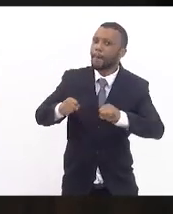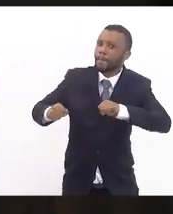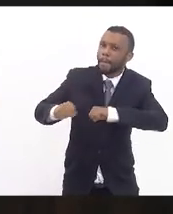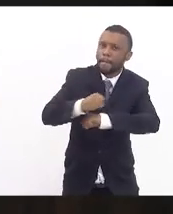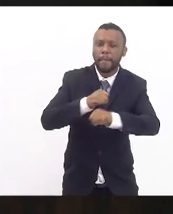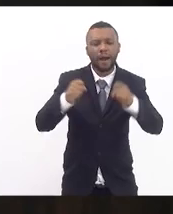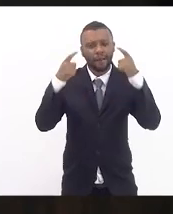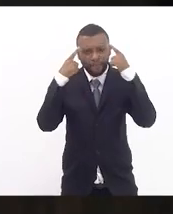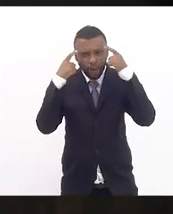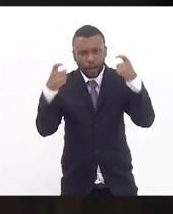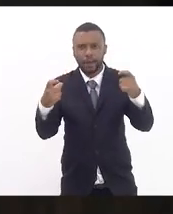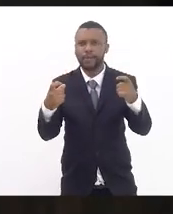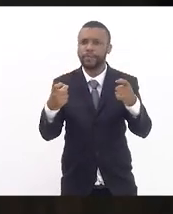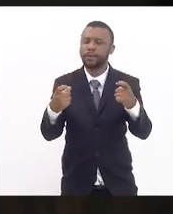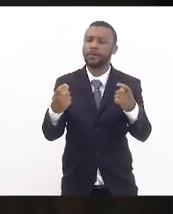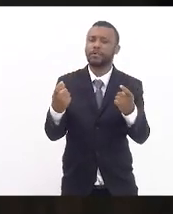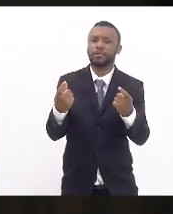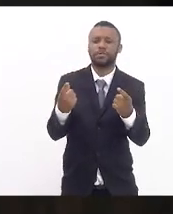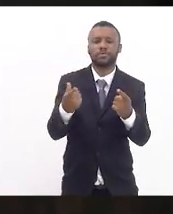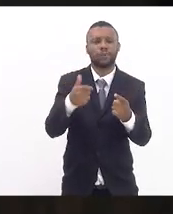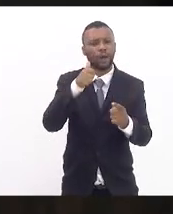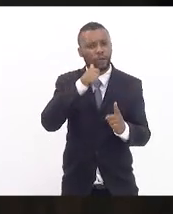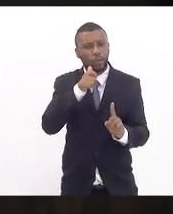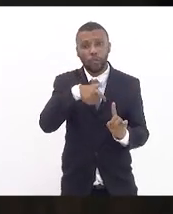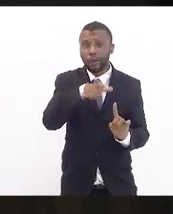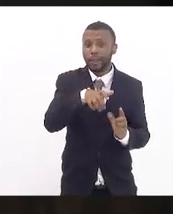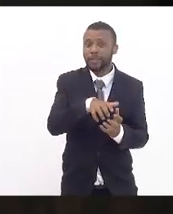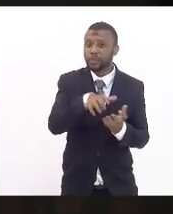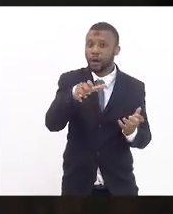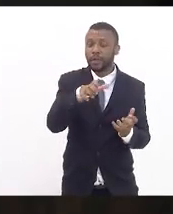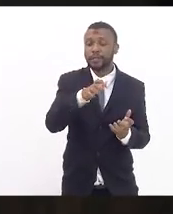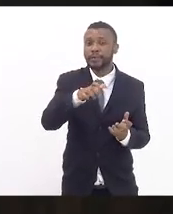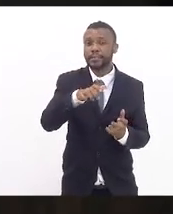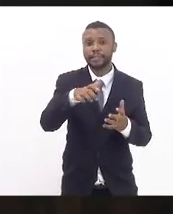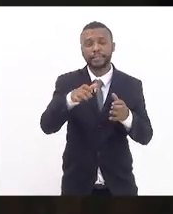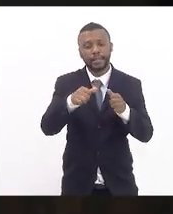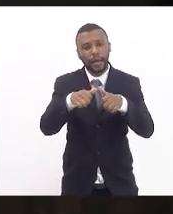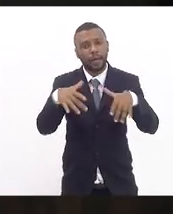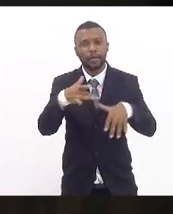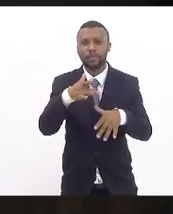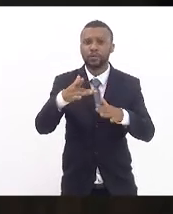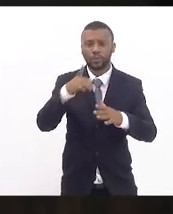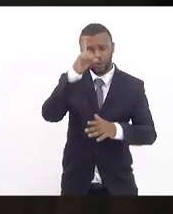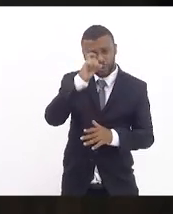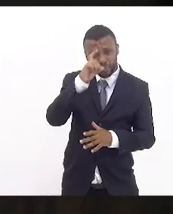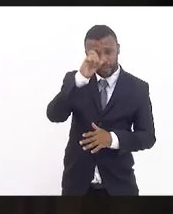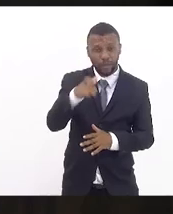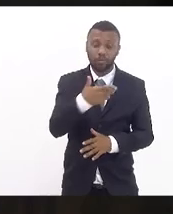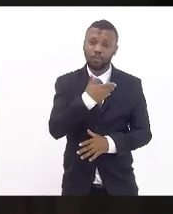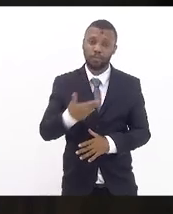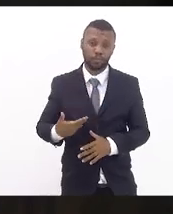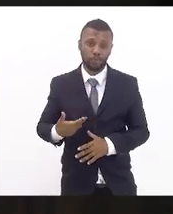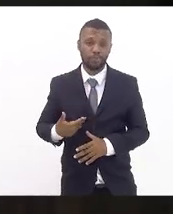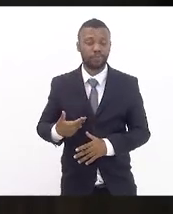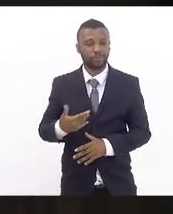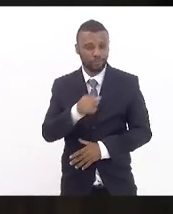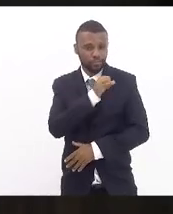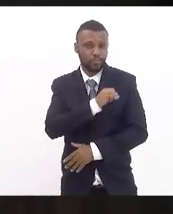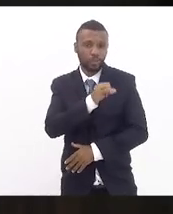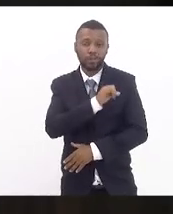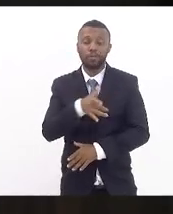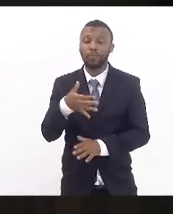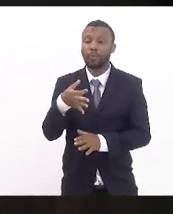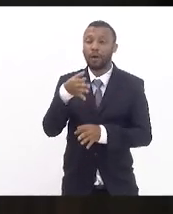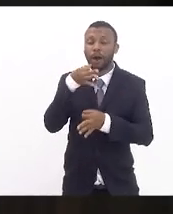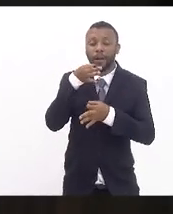contra as Mulheres Idosas na Rede Pública, na Rede de Saúde Pública Estadual e da outras providências. Pareceres da Comissão de